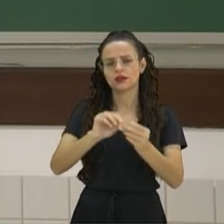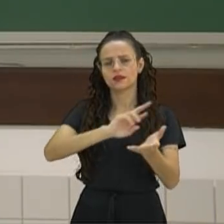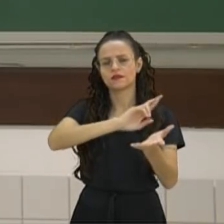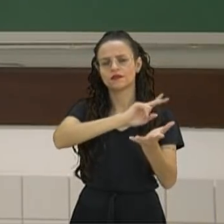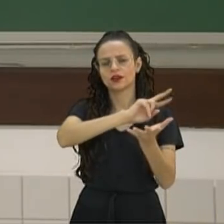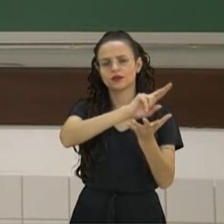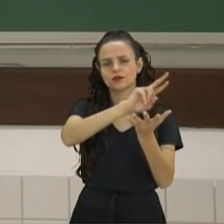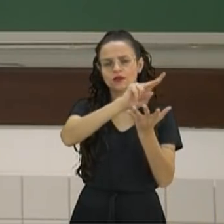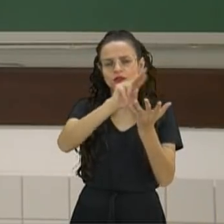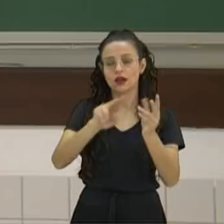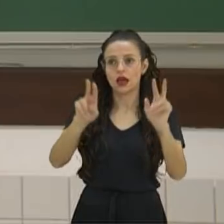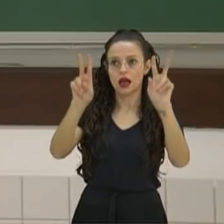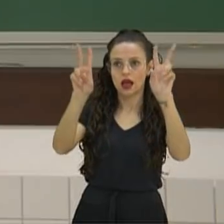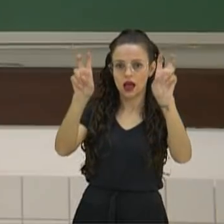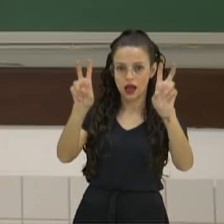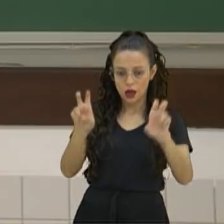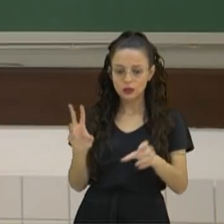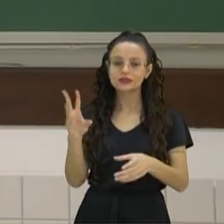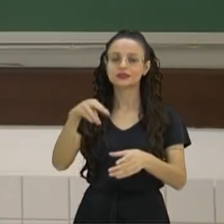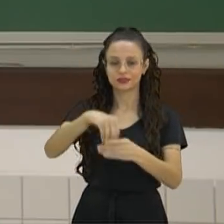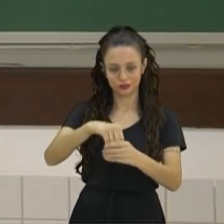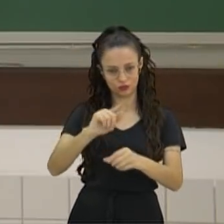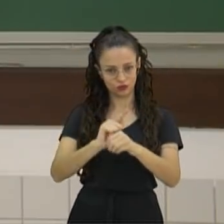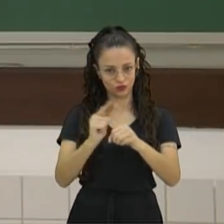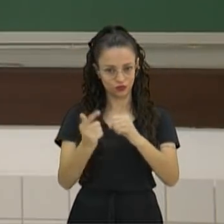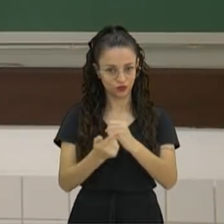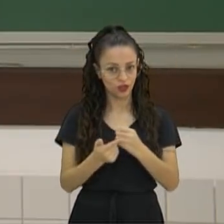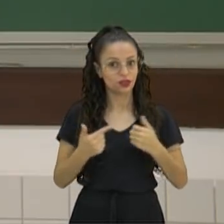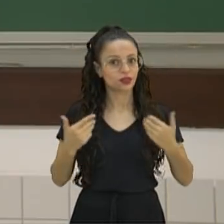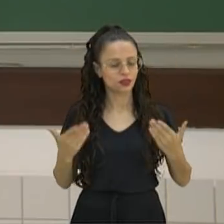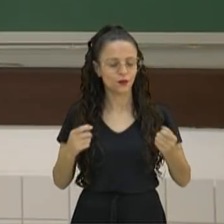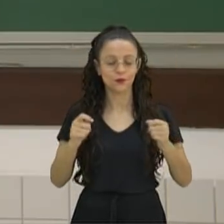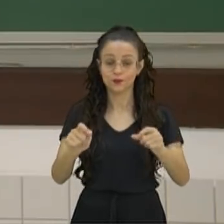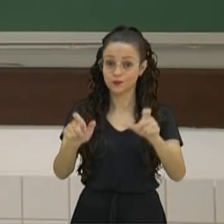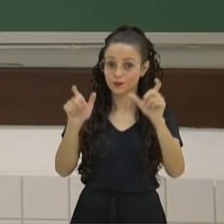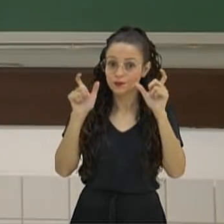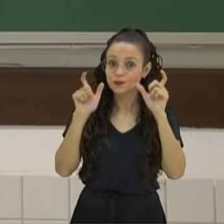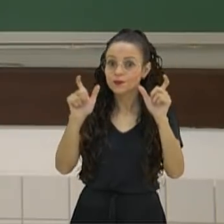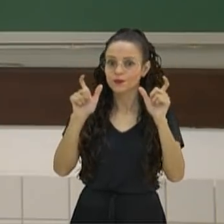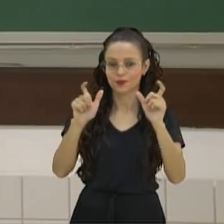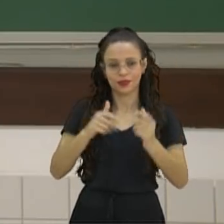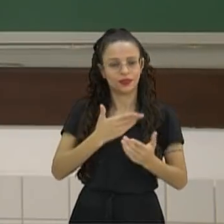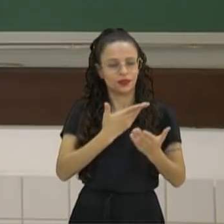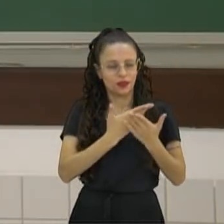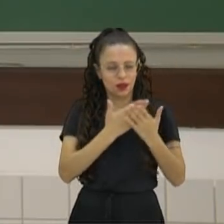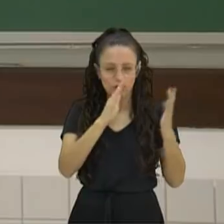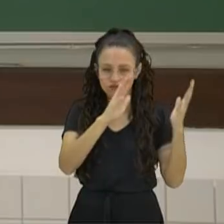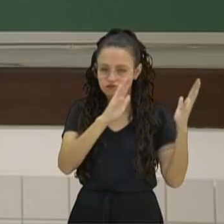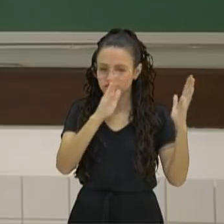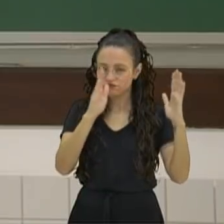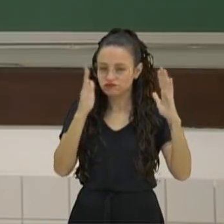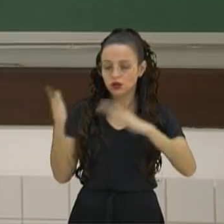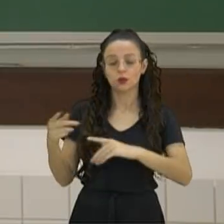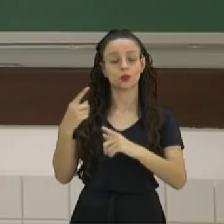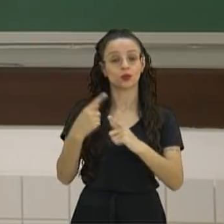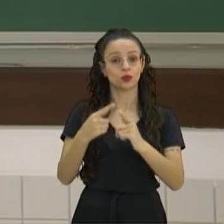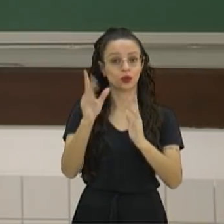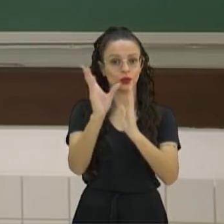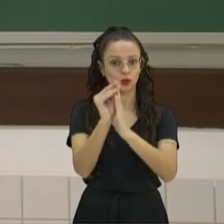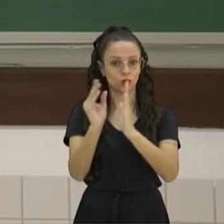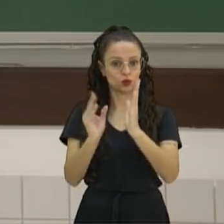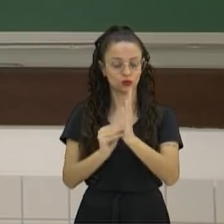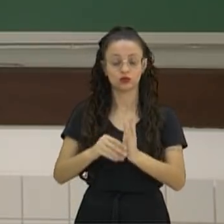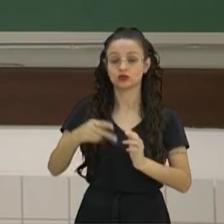assuntos dentro da área de geografia. Então, vamos ficar ligados na aula, vamos prestar bastante atenção porque os conteúdos de hoje